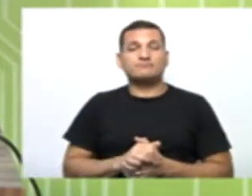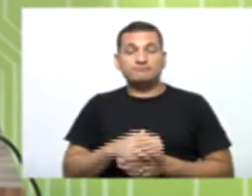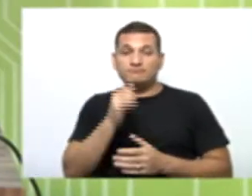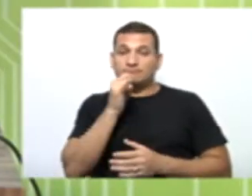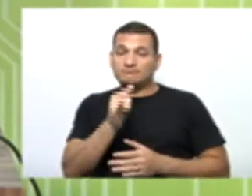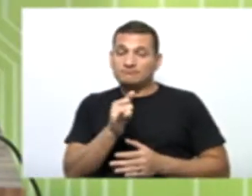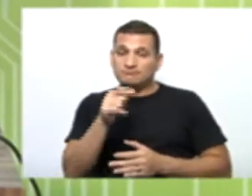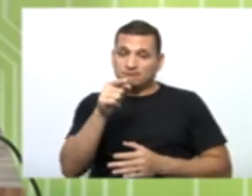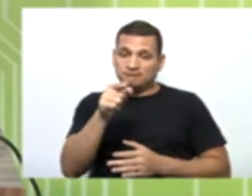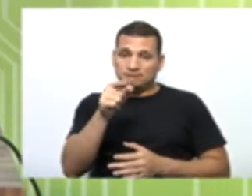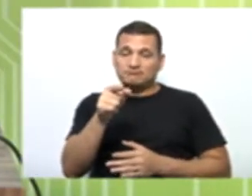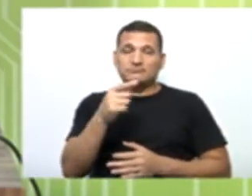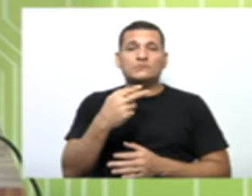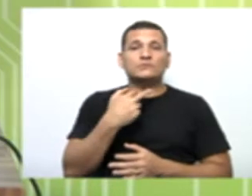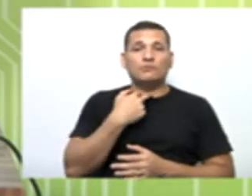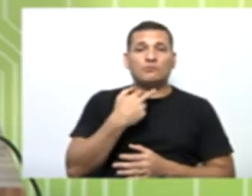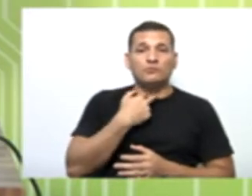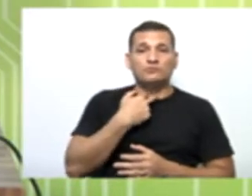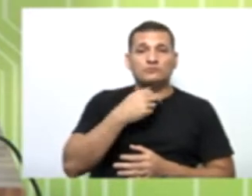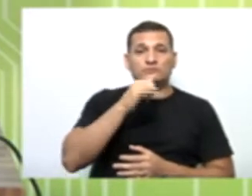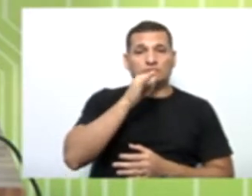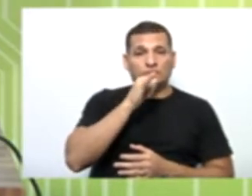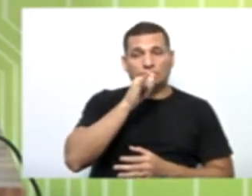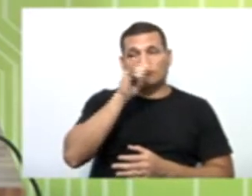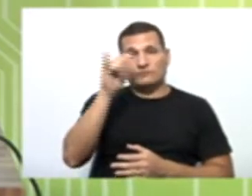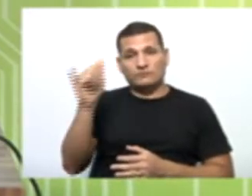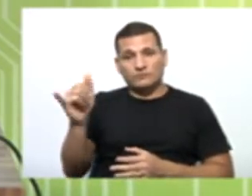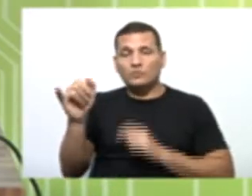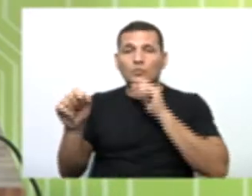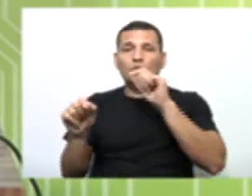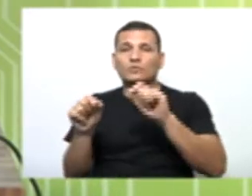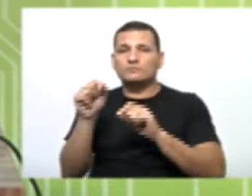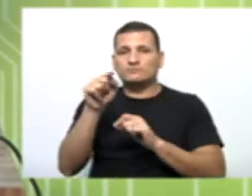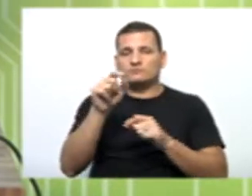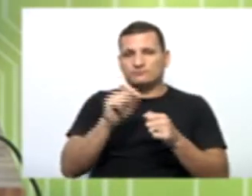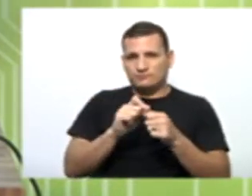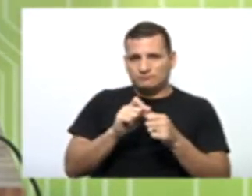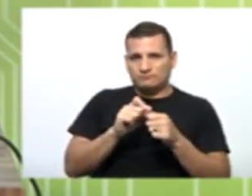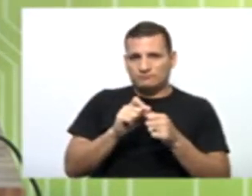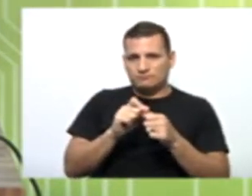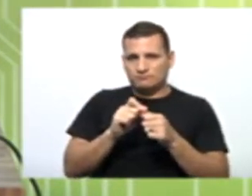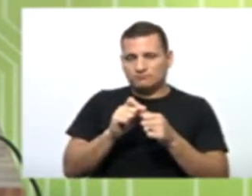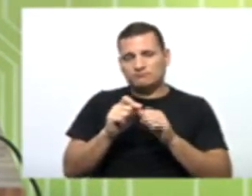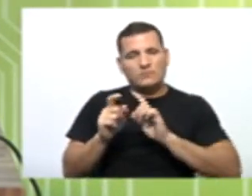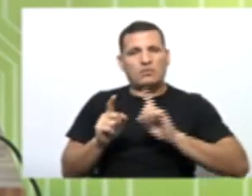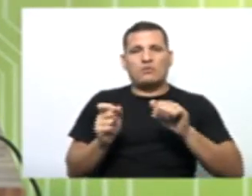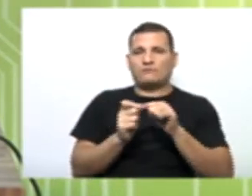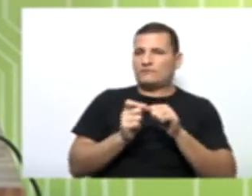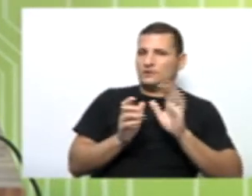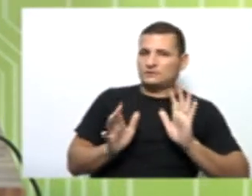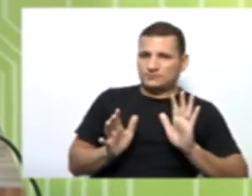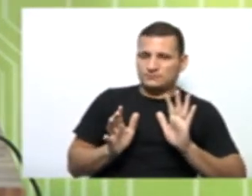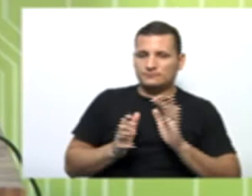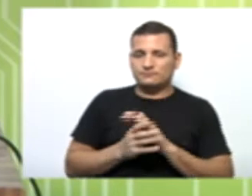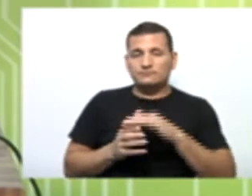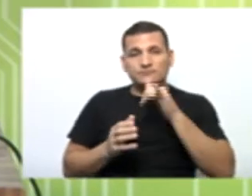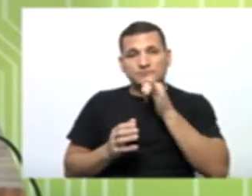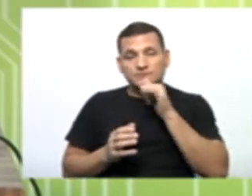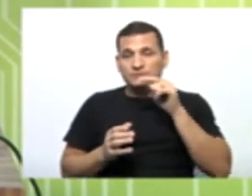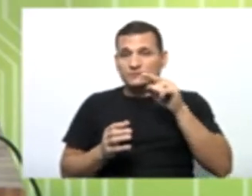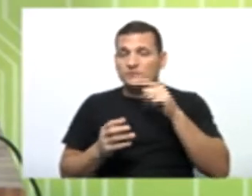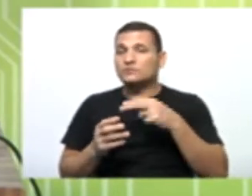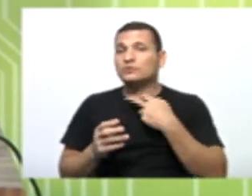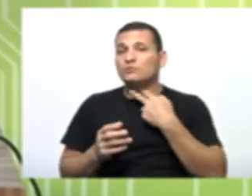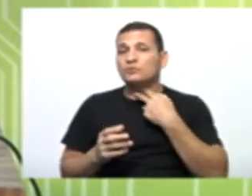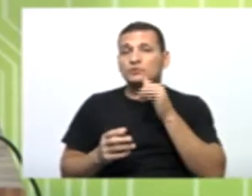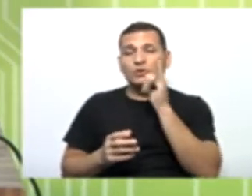você não pode dizer para o outro o que você fez, não faça. Repito, se você não pode contar